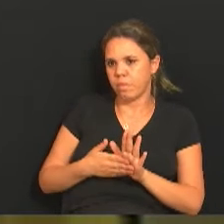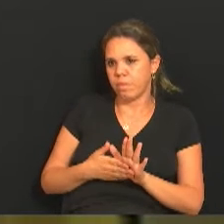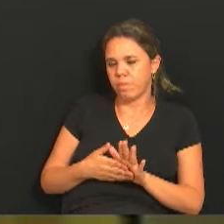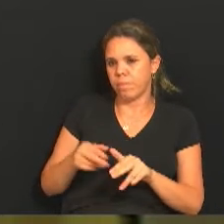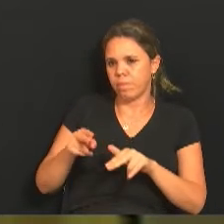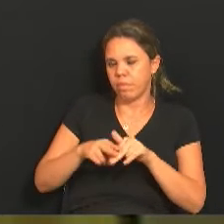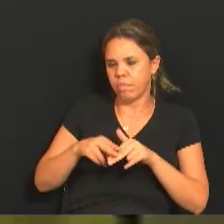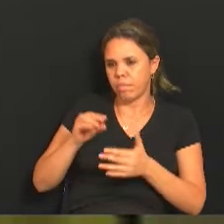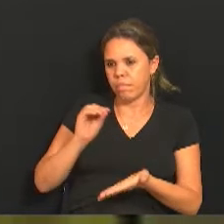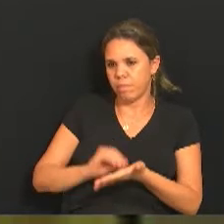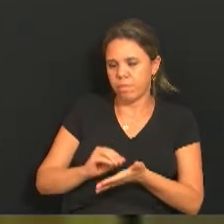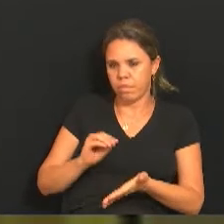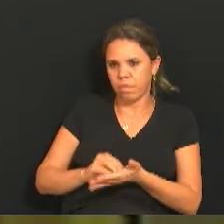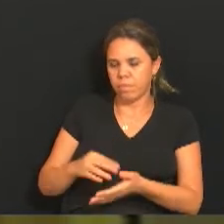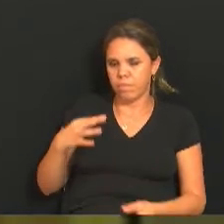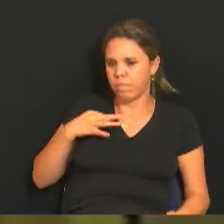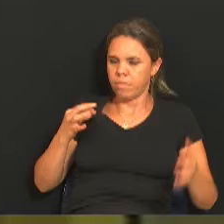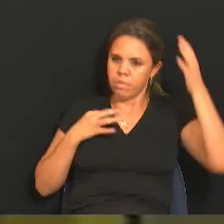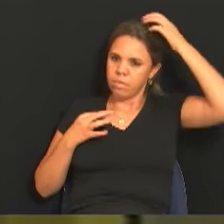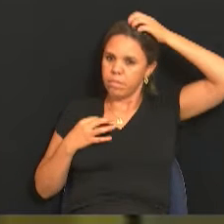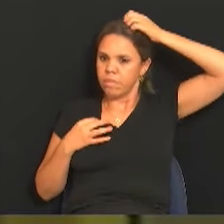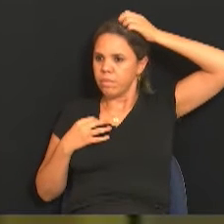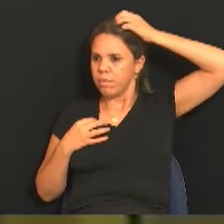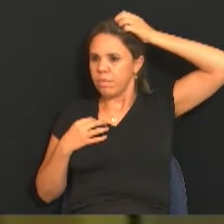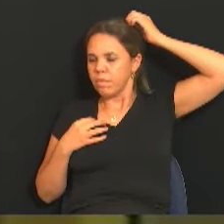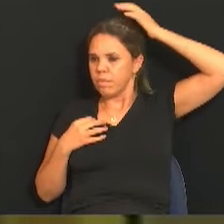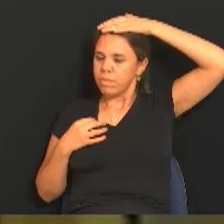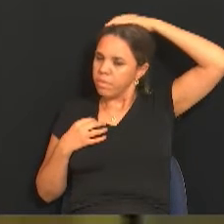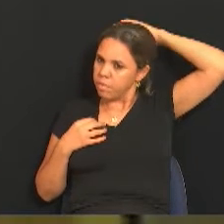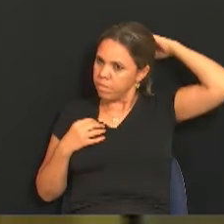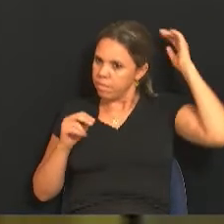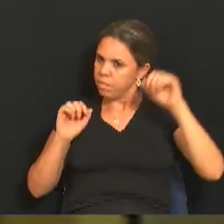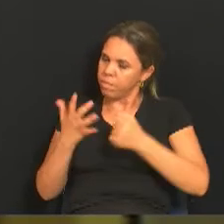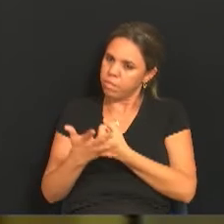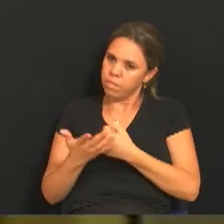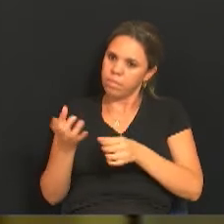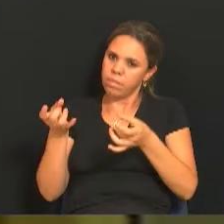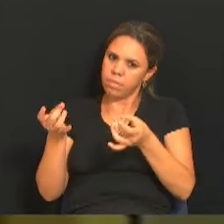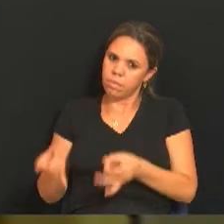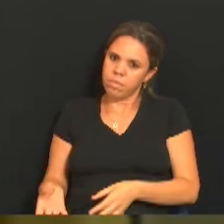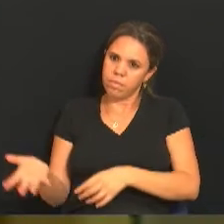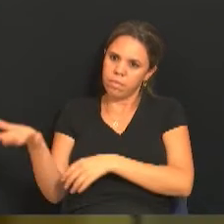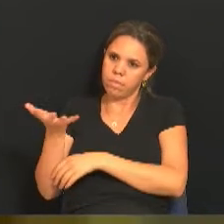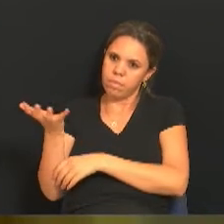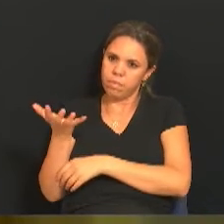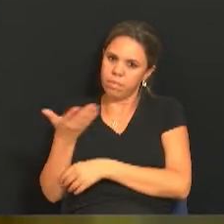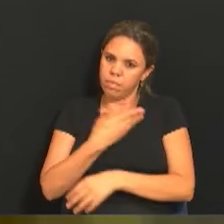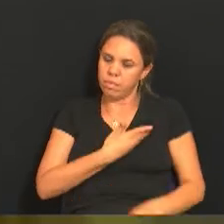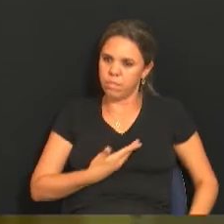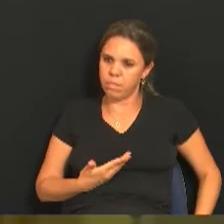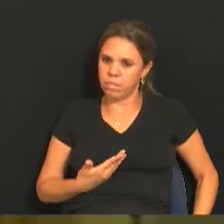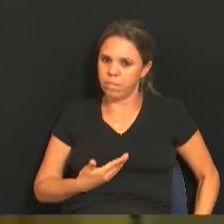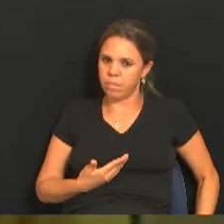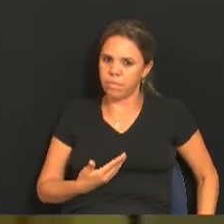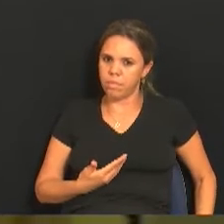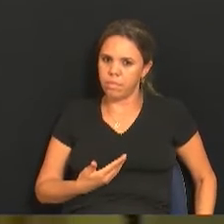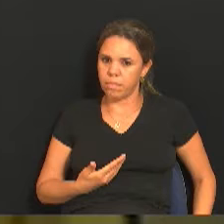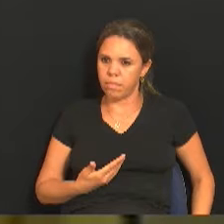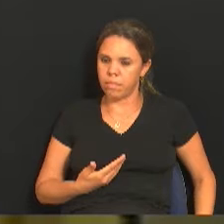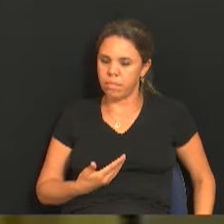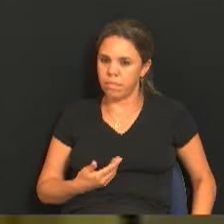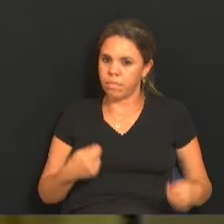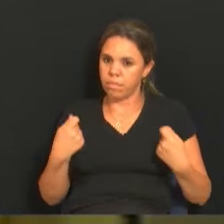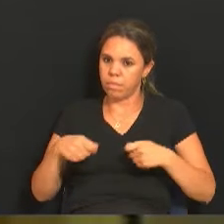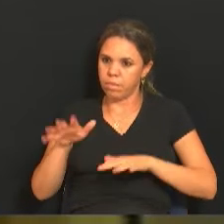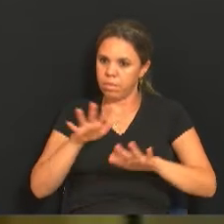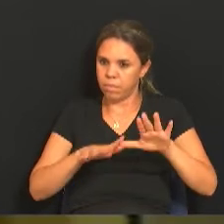ausência dos voluntários, que por conta da pandemia saem da rua, e o poder público, então, precisa tomar as providências